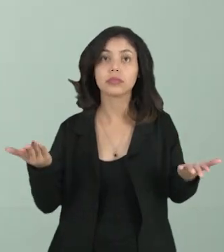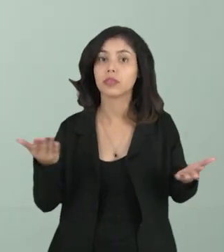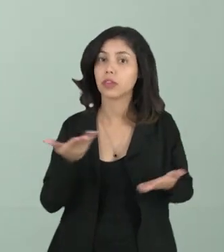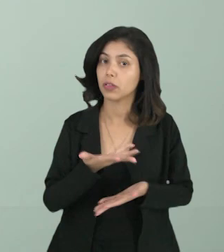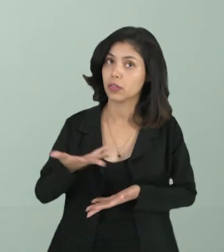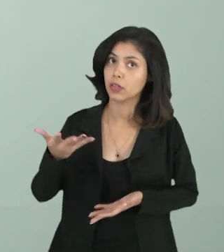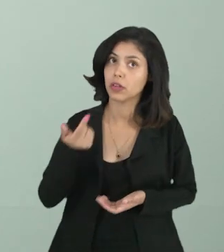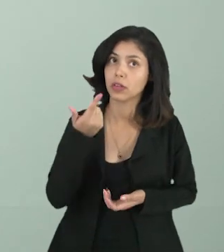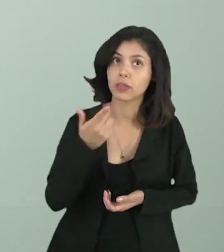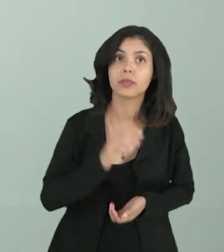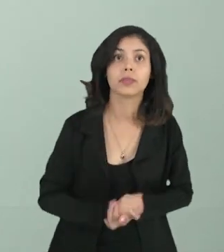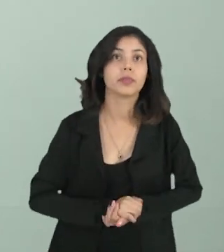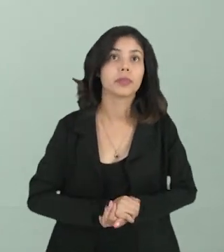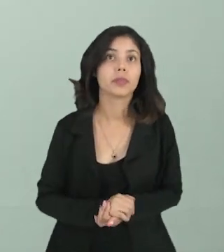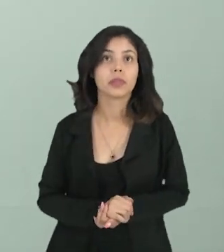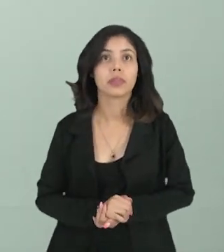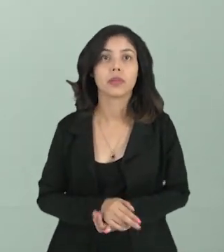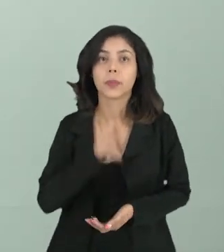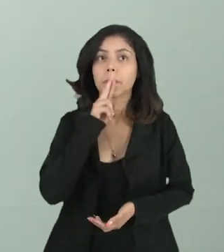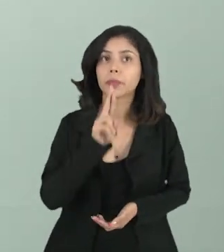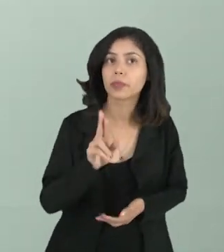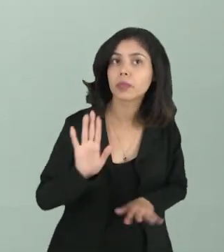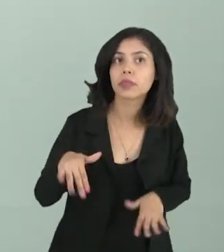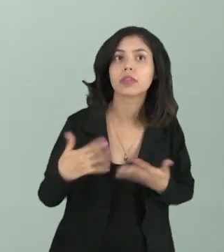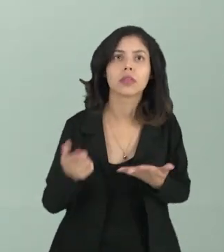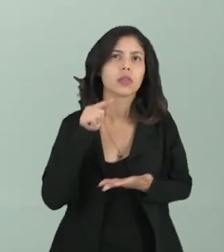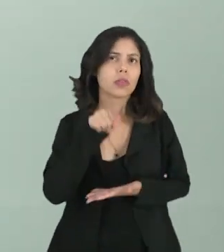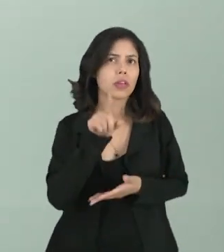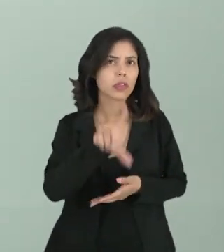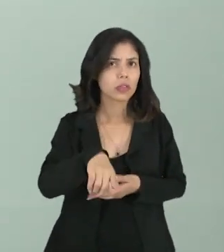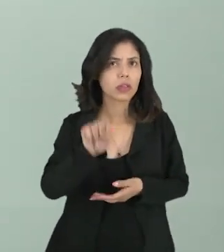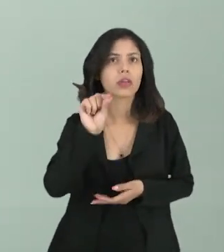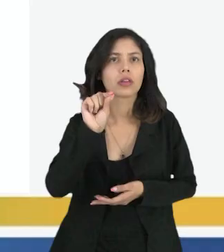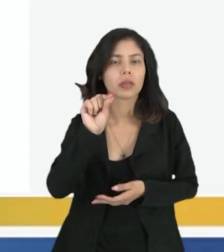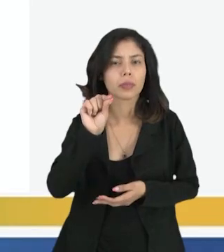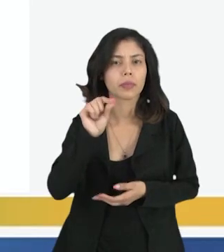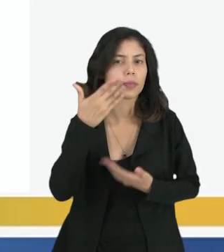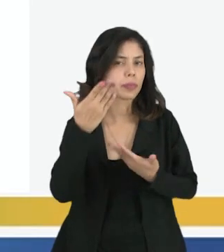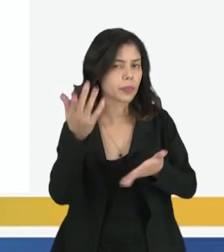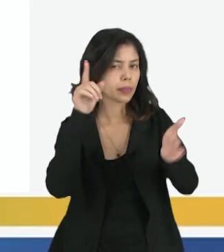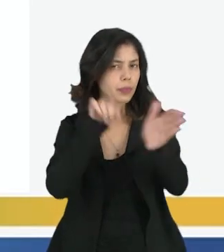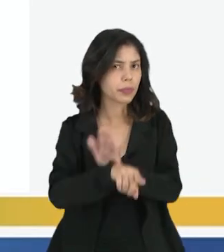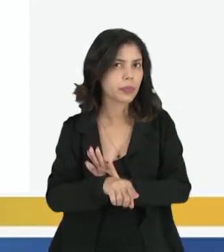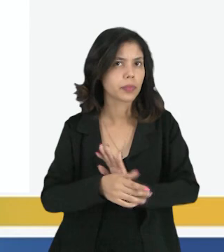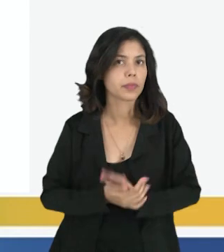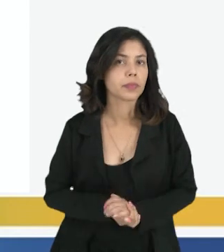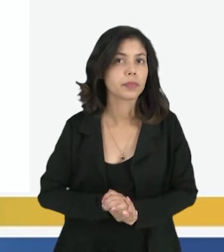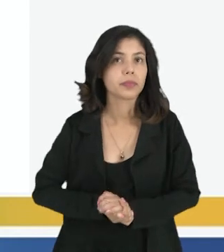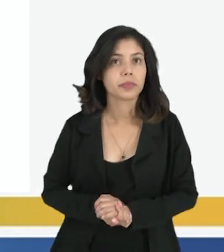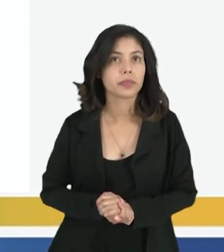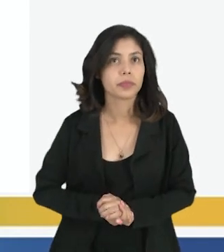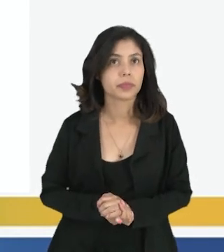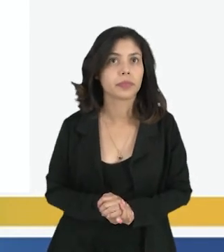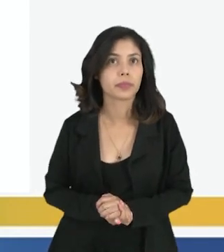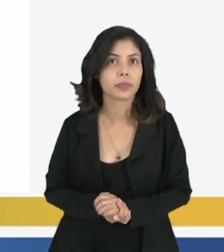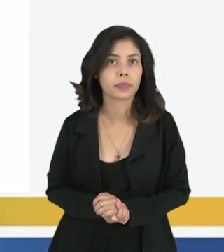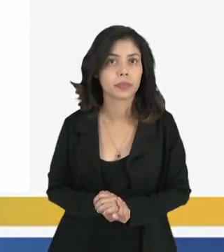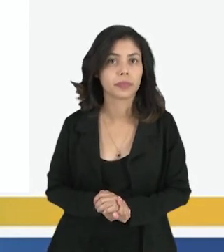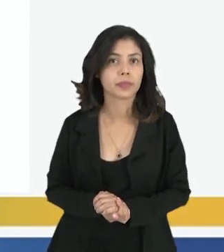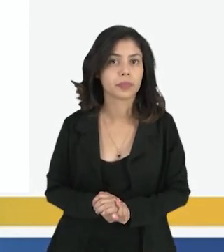Com base nisso, qual foi a resposta que você escolheu para essa pergunta agora?